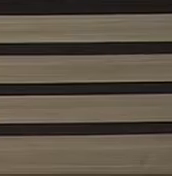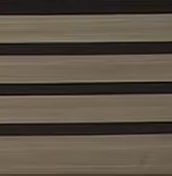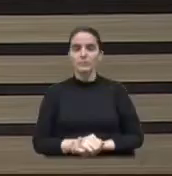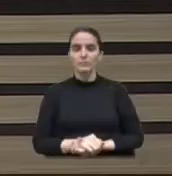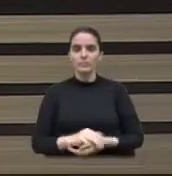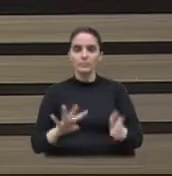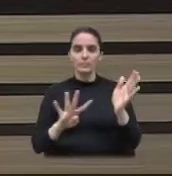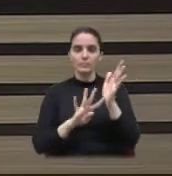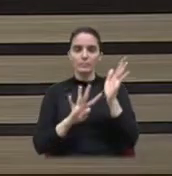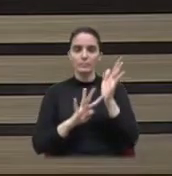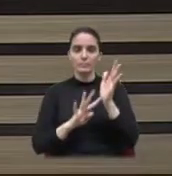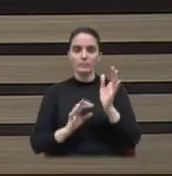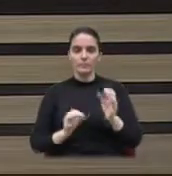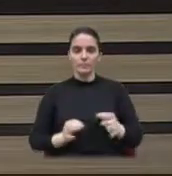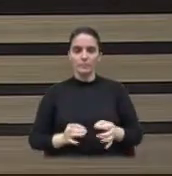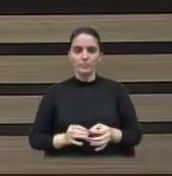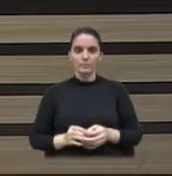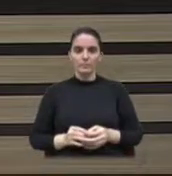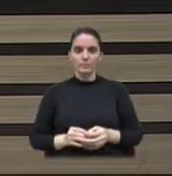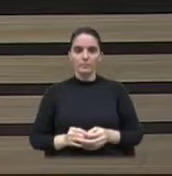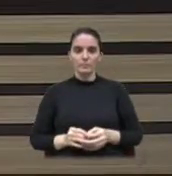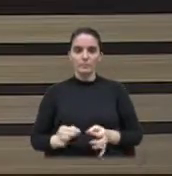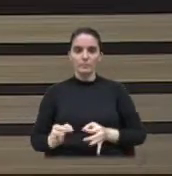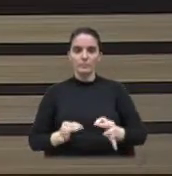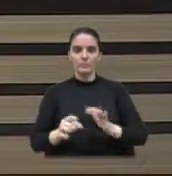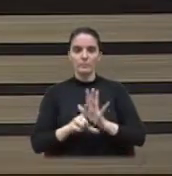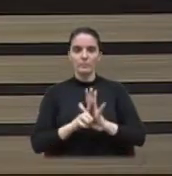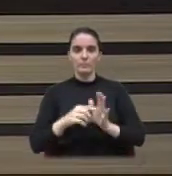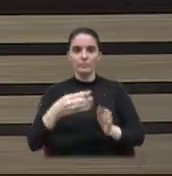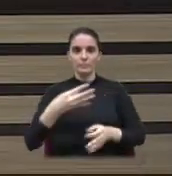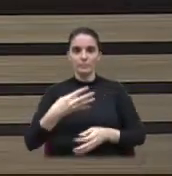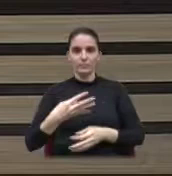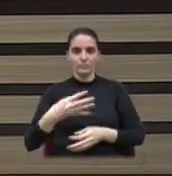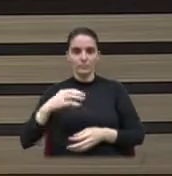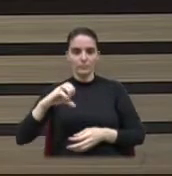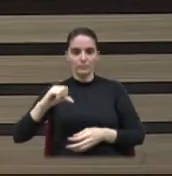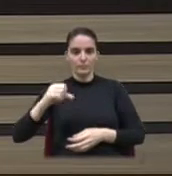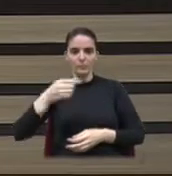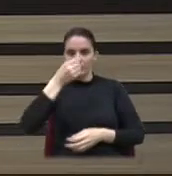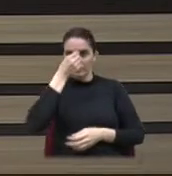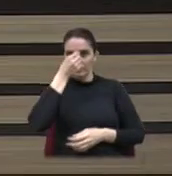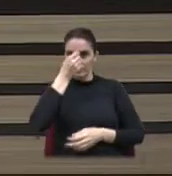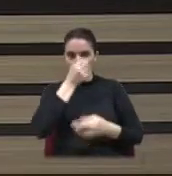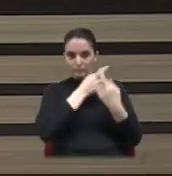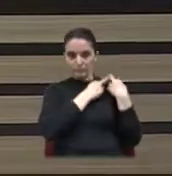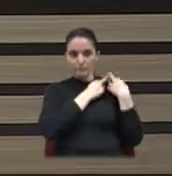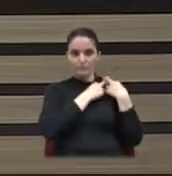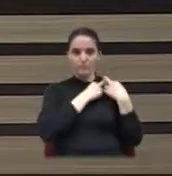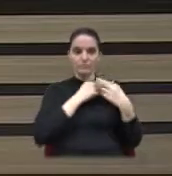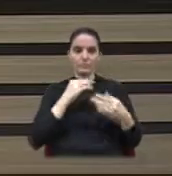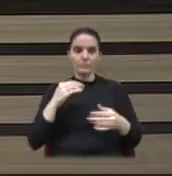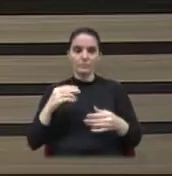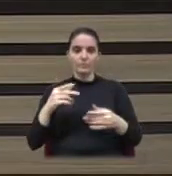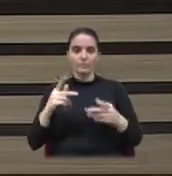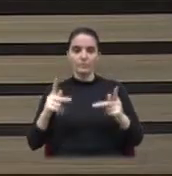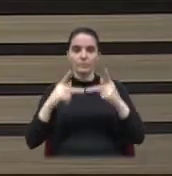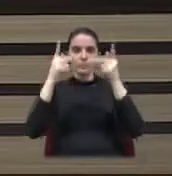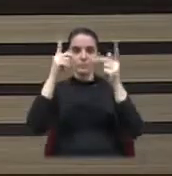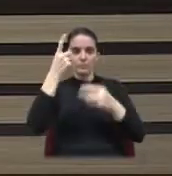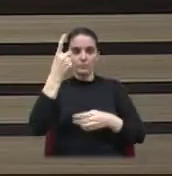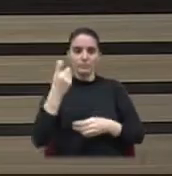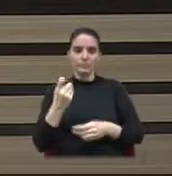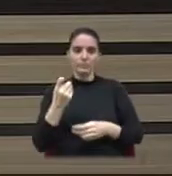Item 4 da pauta. Projeto de lei de autoria do novo vereador Jorge Freitas, que acrescenta o parágrafo